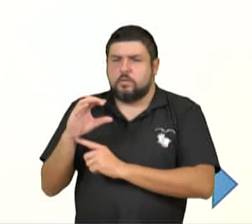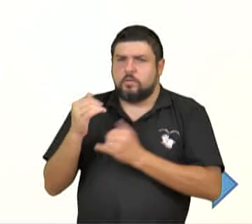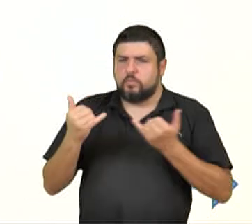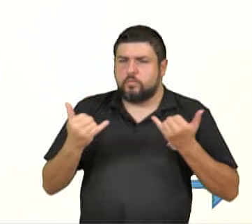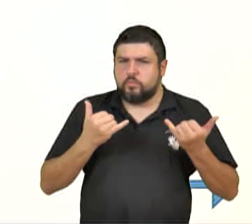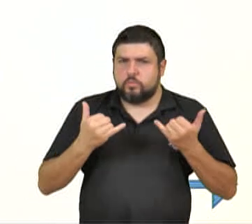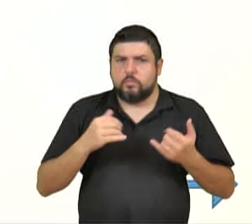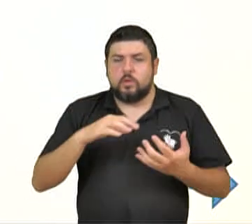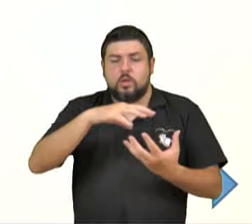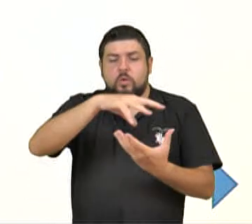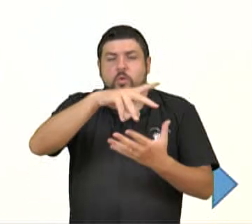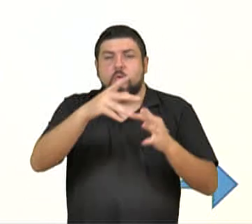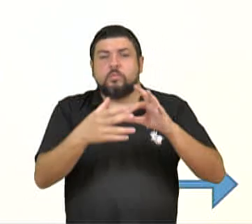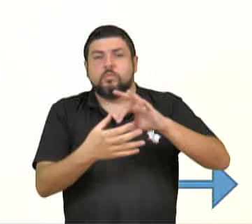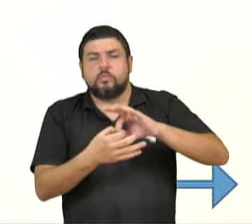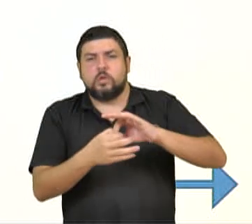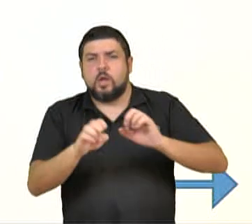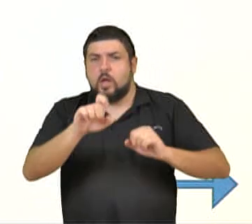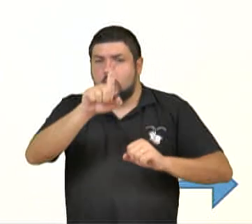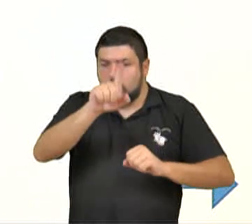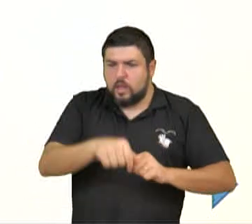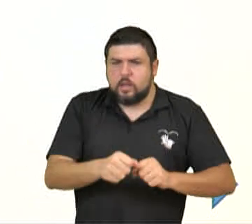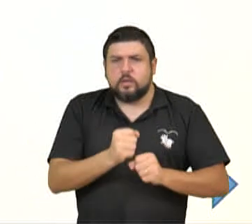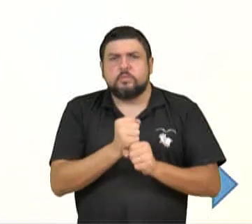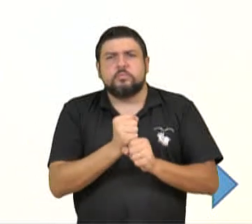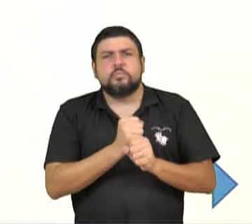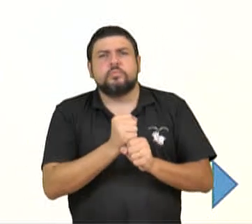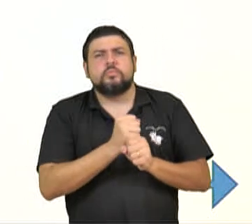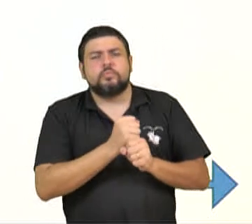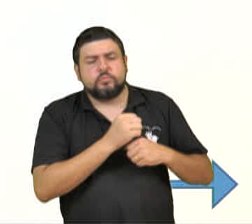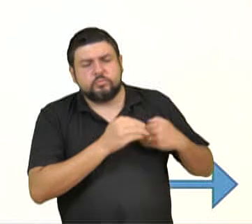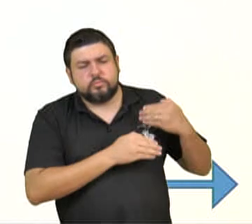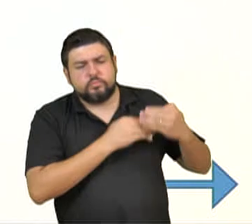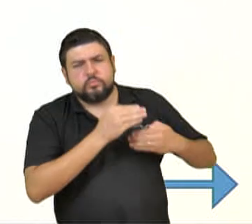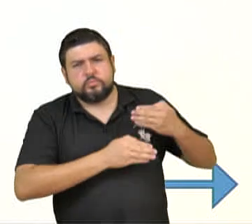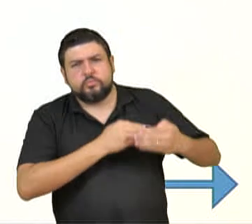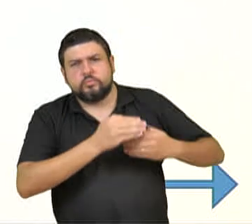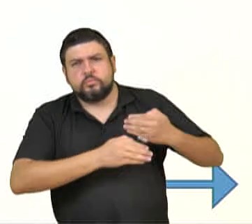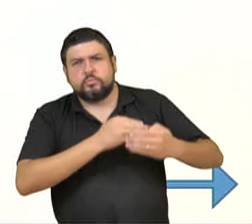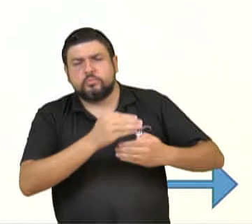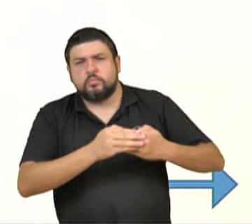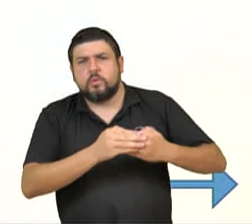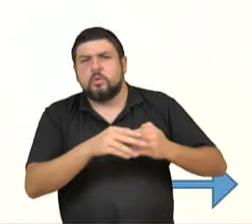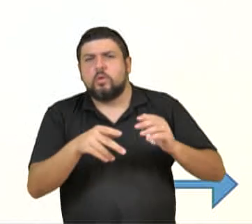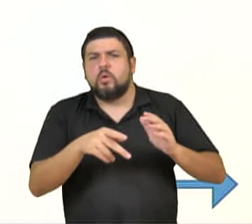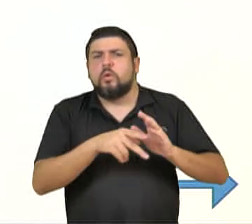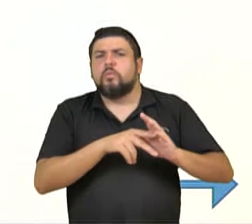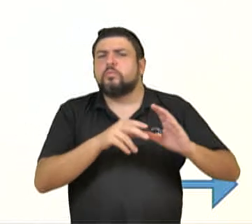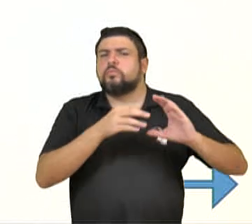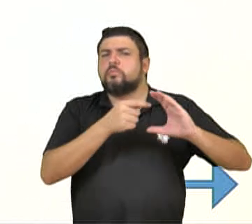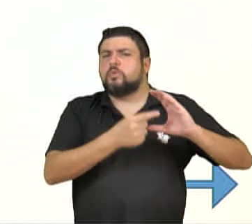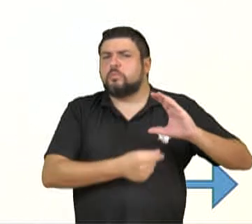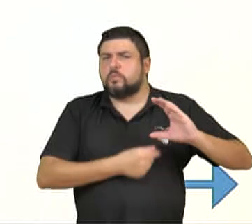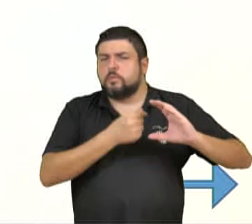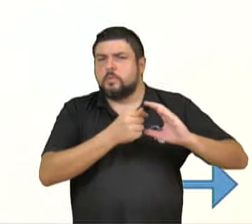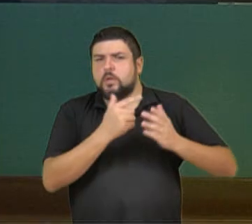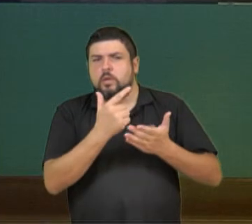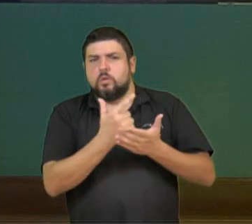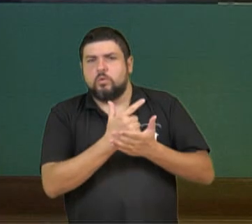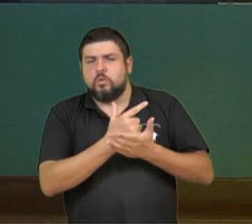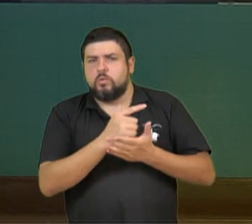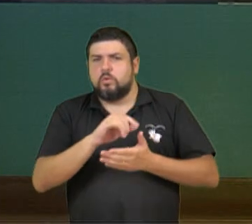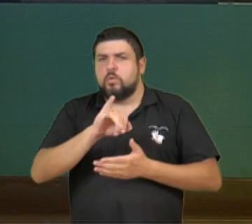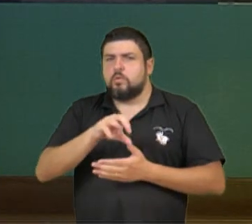é a continuidade do longo processo histórico do mundo capitalista. Isso você observa no livro do João Carlos Iceni